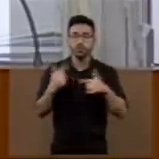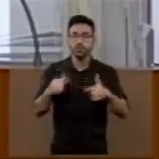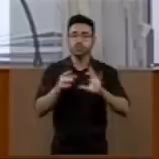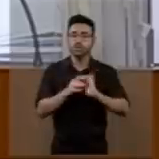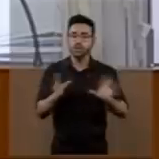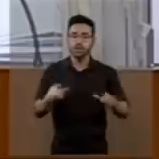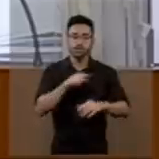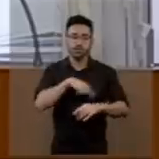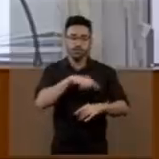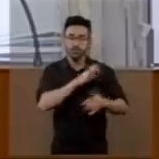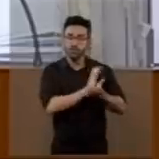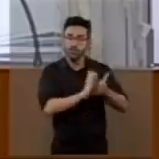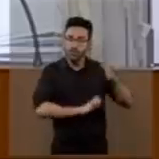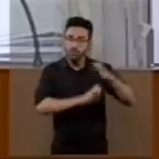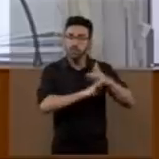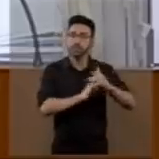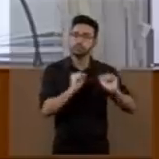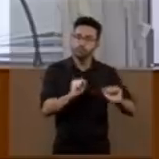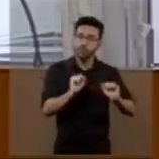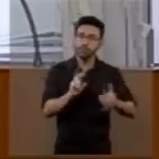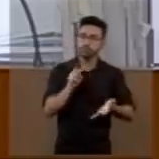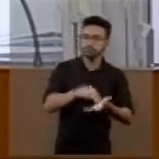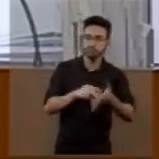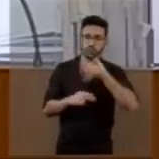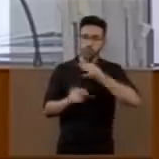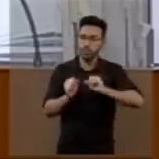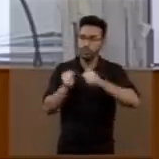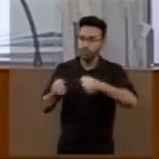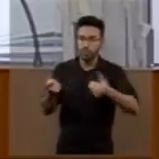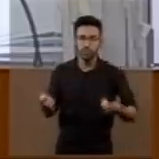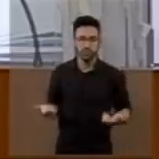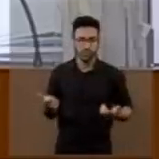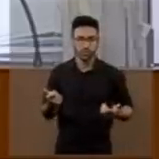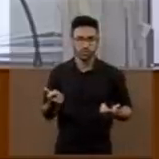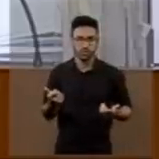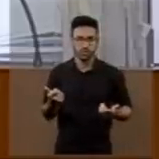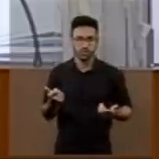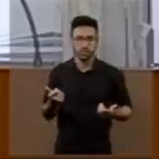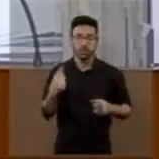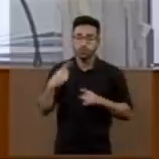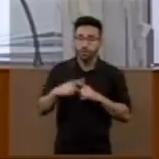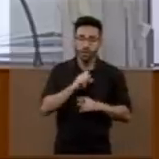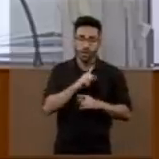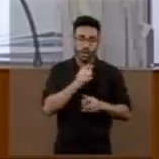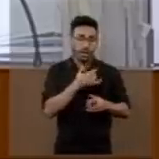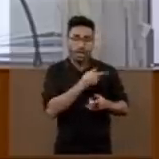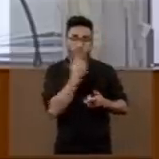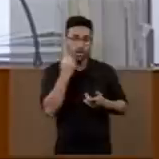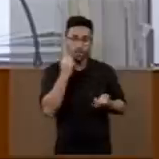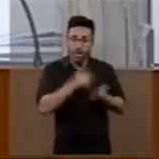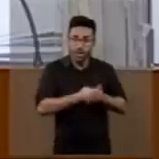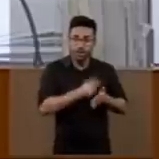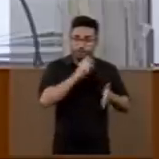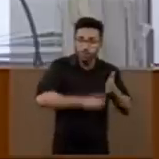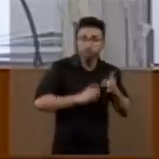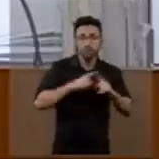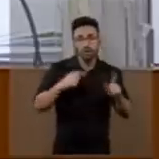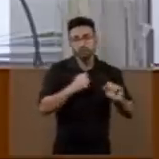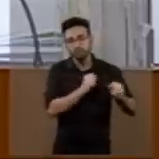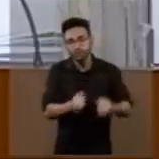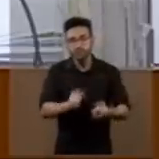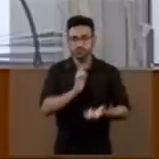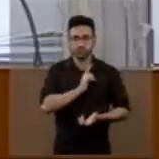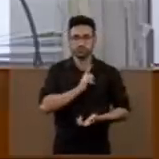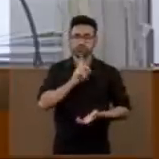ao contribuinte divergir das interpretações legais e das pretensões do fisco, as quais precisariam ser atendidas, mesmo que legais